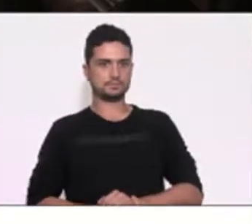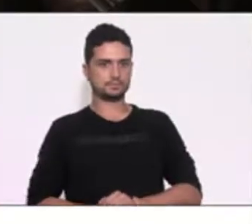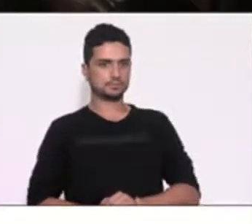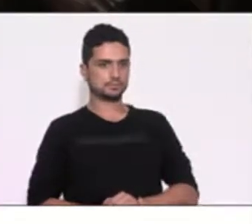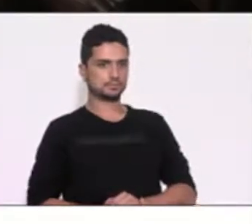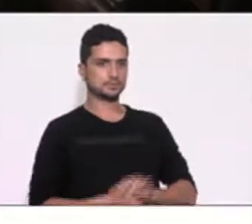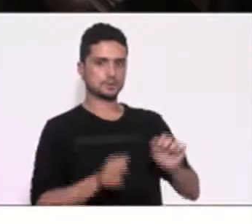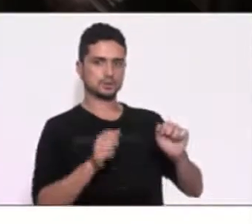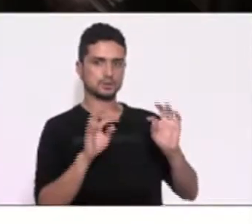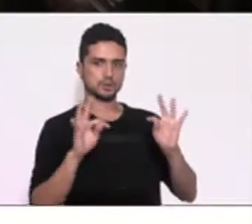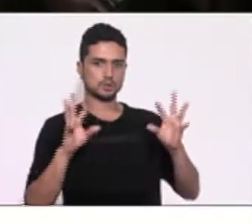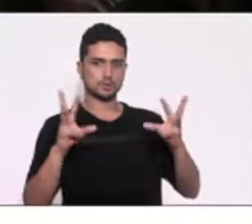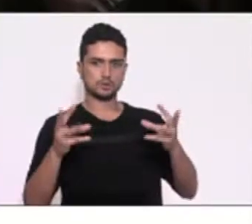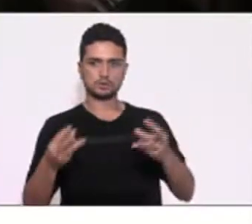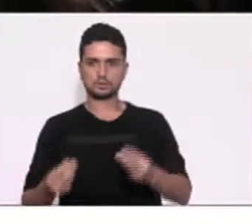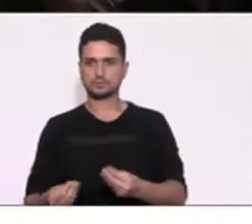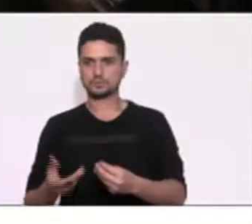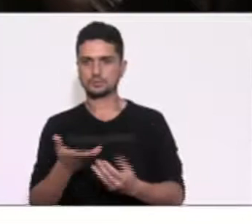senhoras